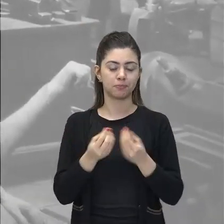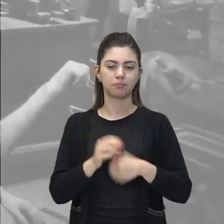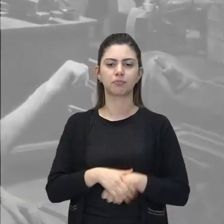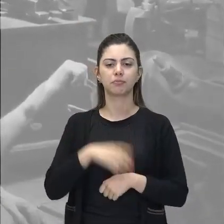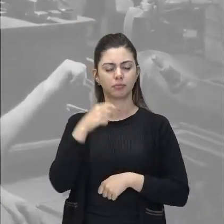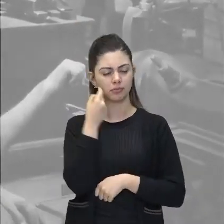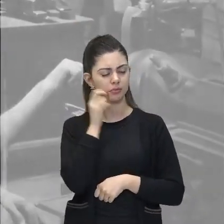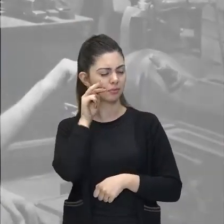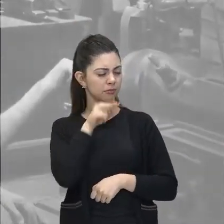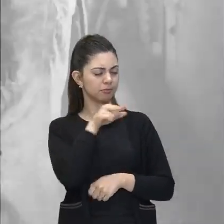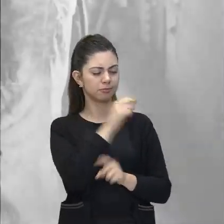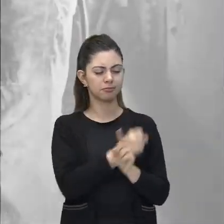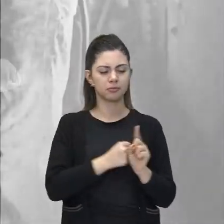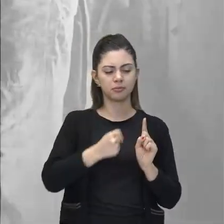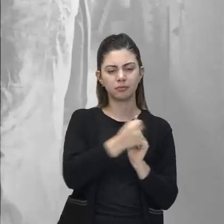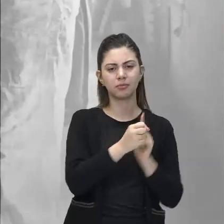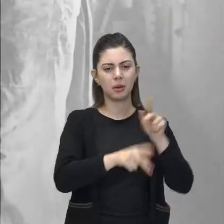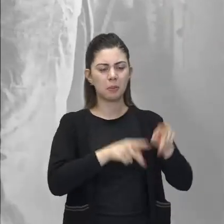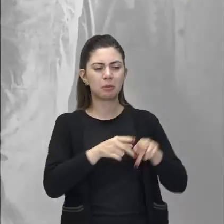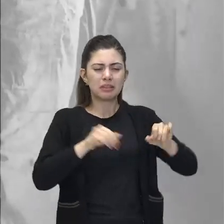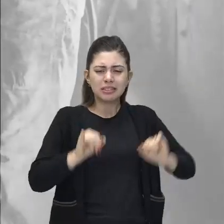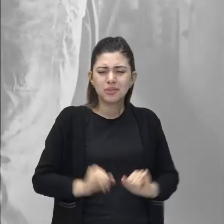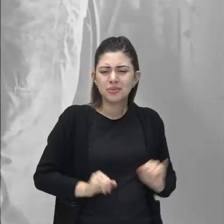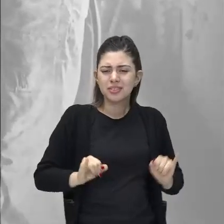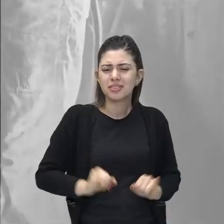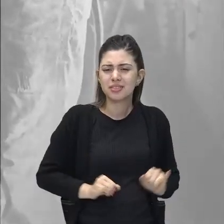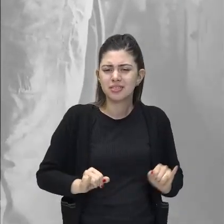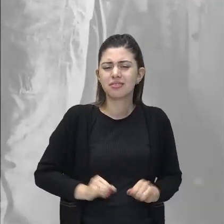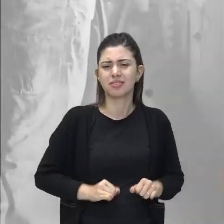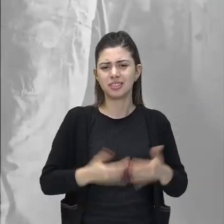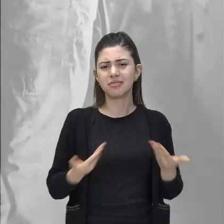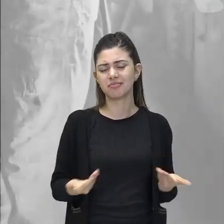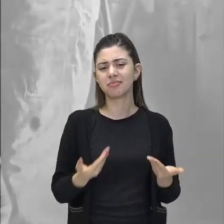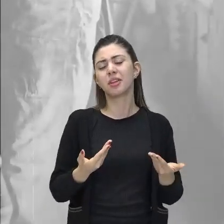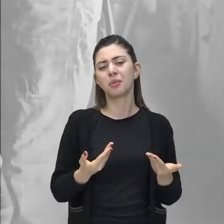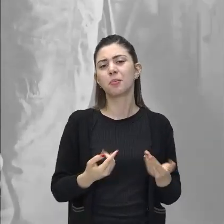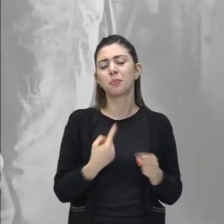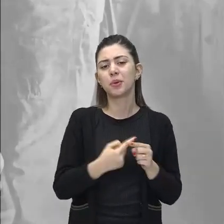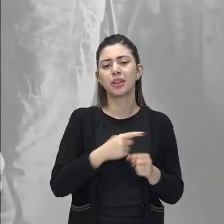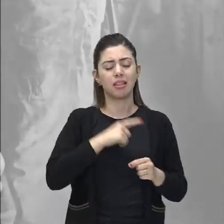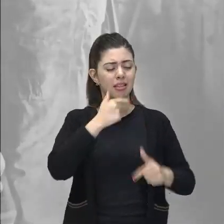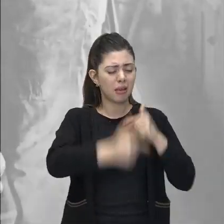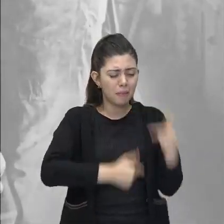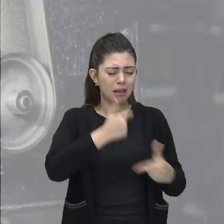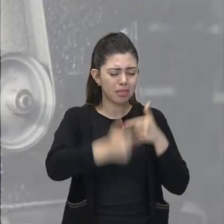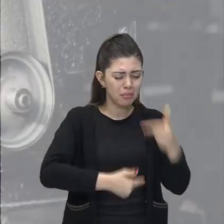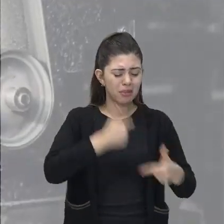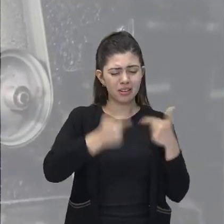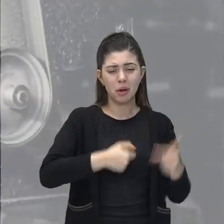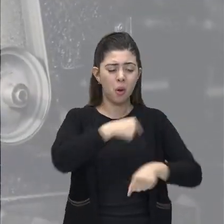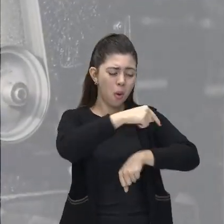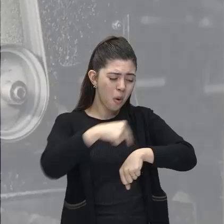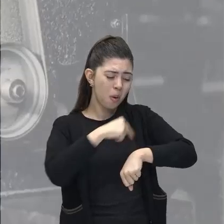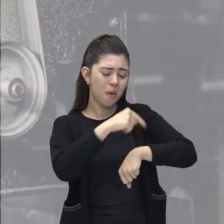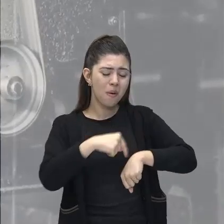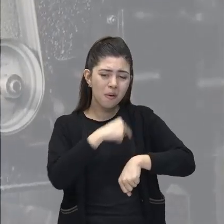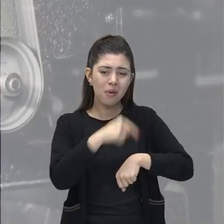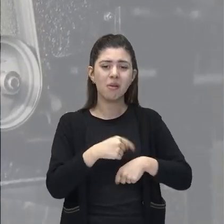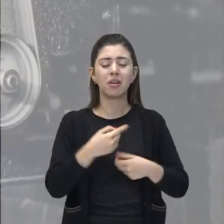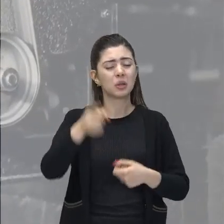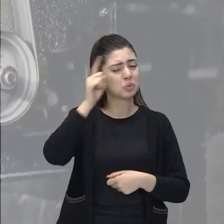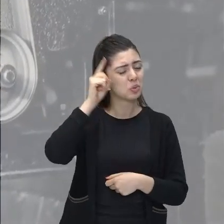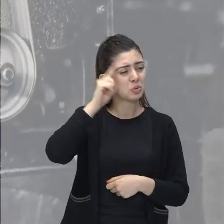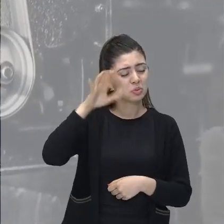então, a população ali massacrada, então, né, através, então, de trabalhos forçados, de trabalhos